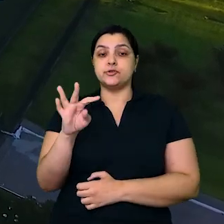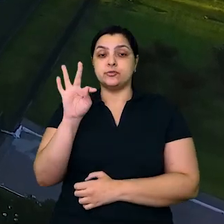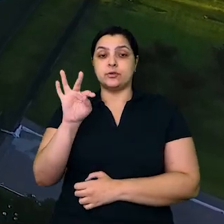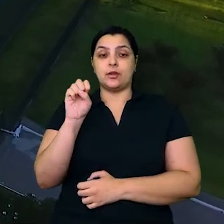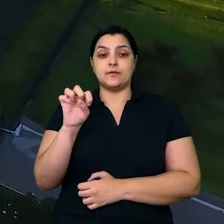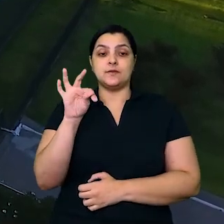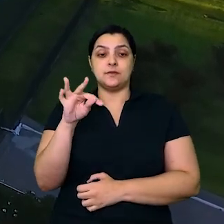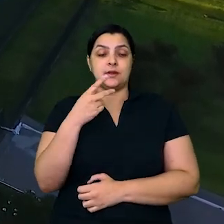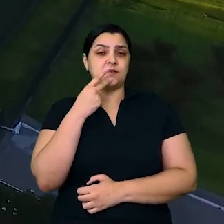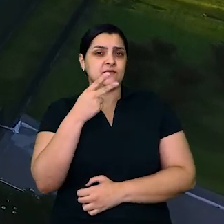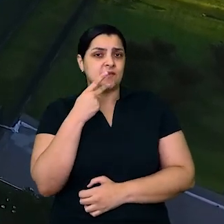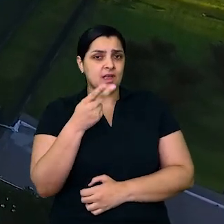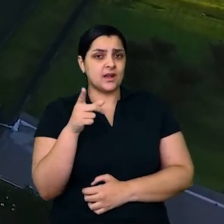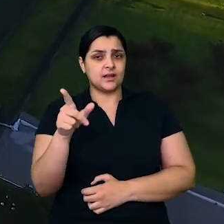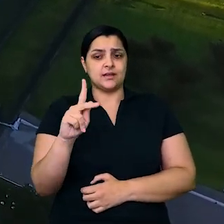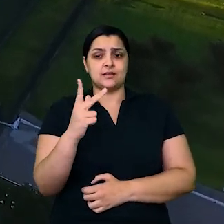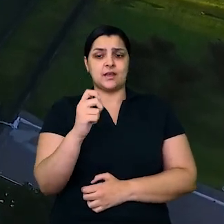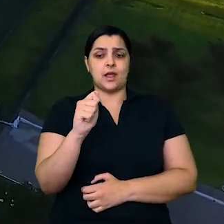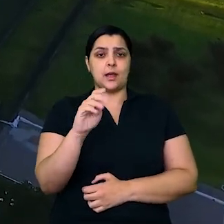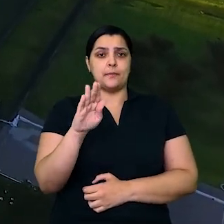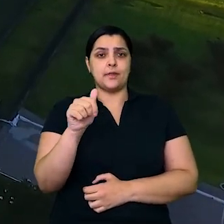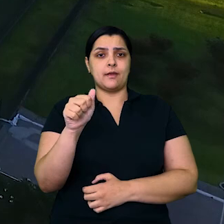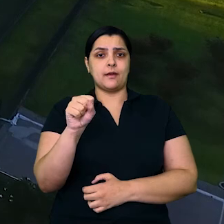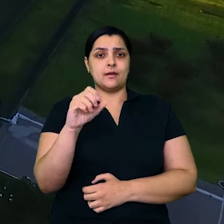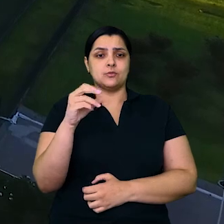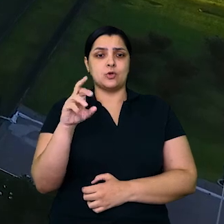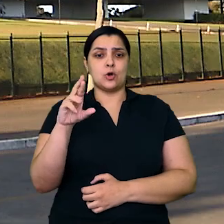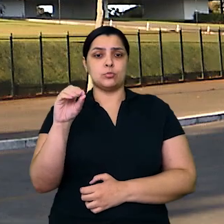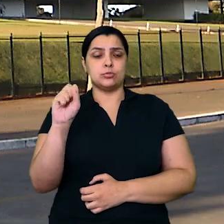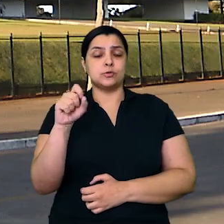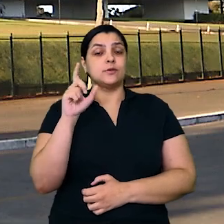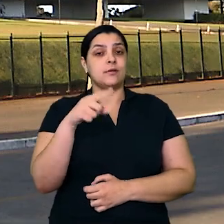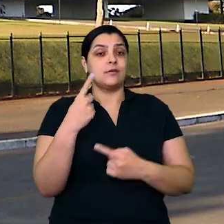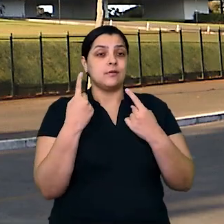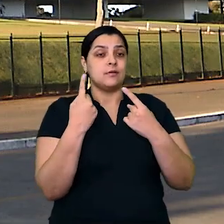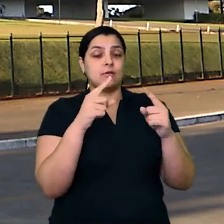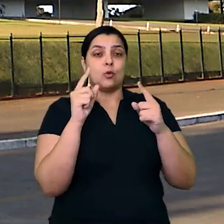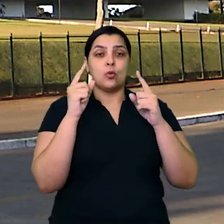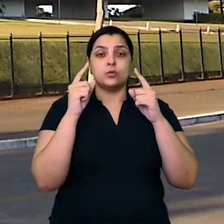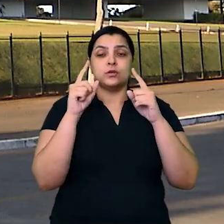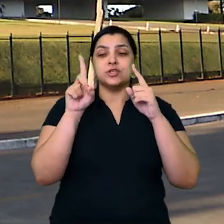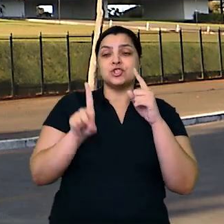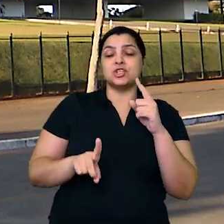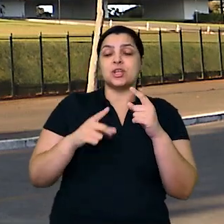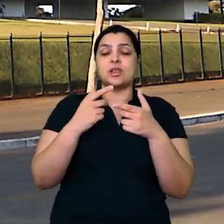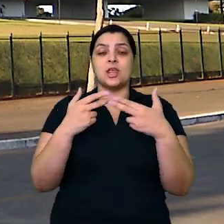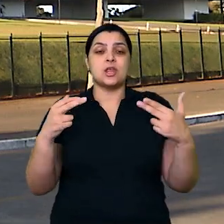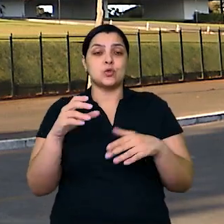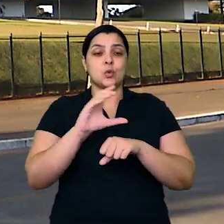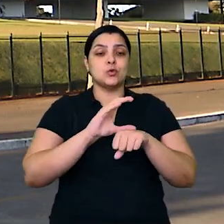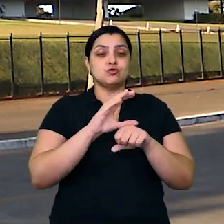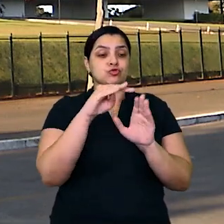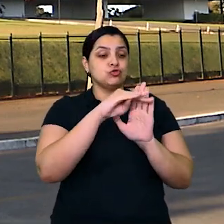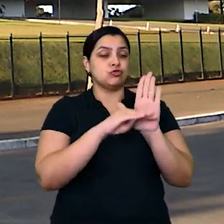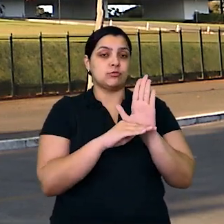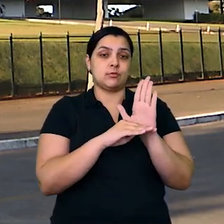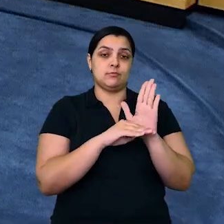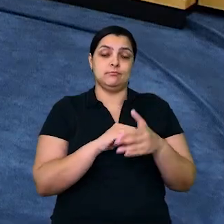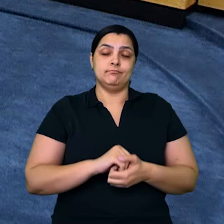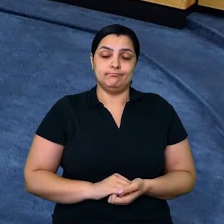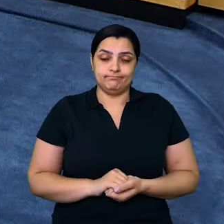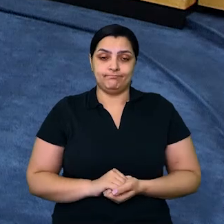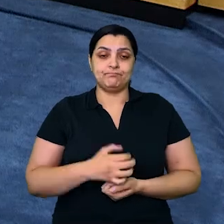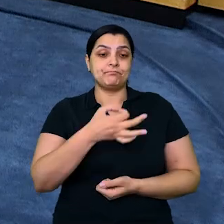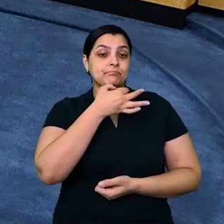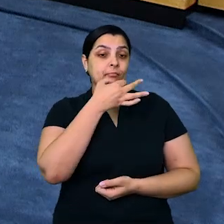TST. Alegaram que o habeas corpus serve também para sanar violência contra outros direitos constitucionalmente garantidos.